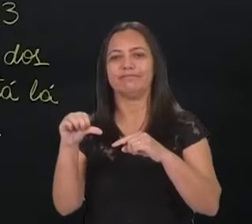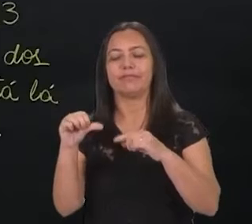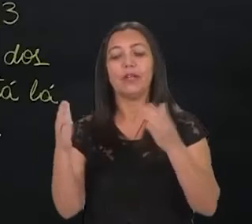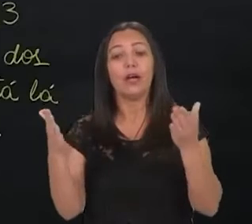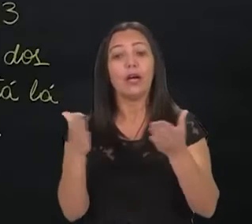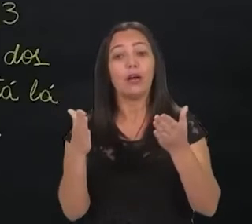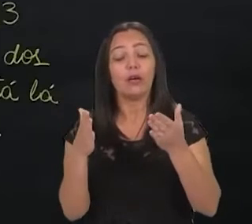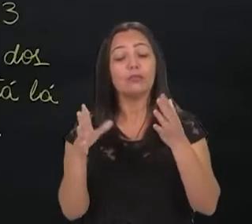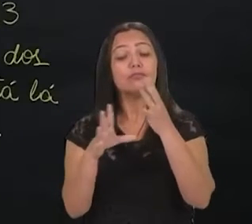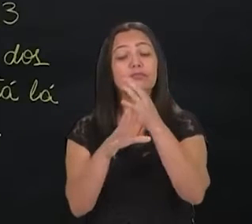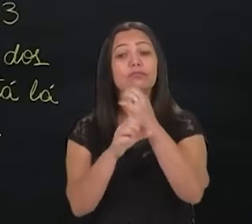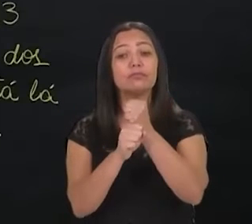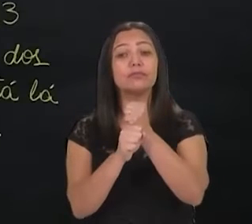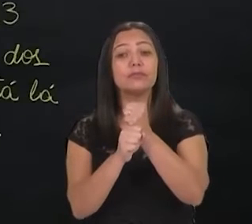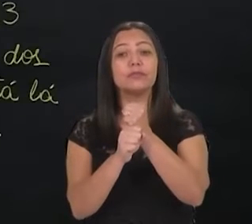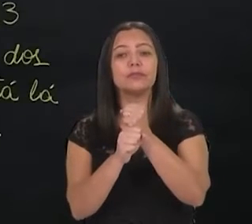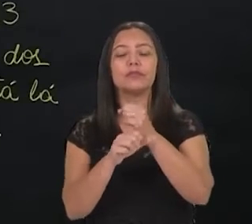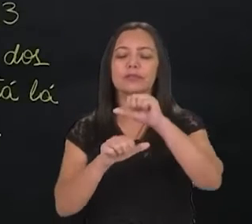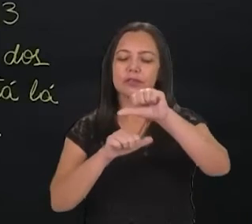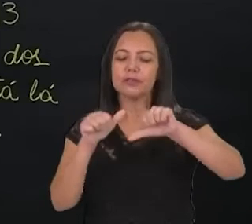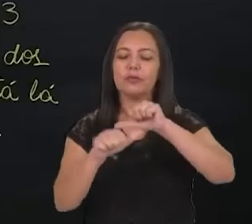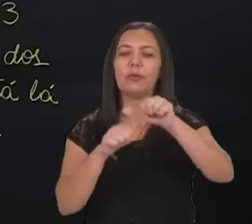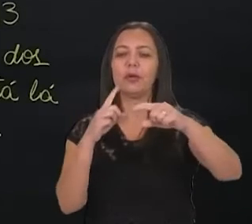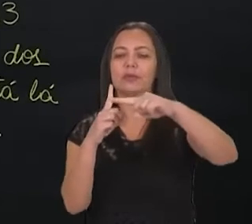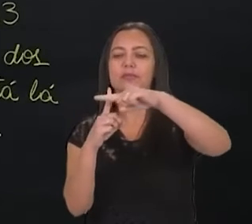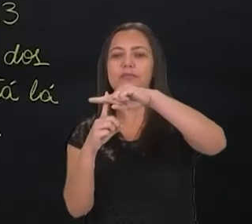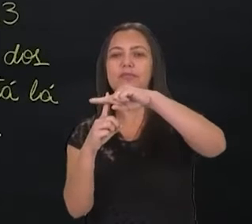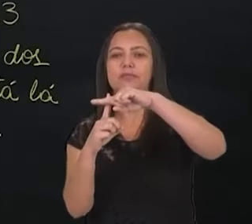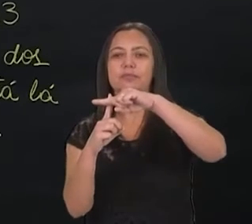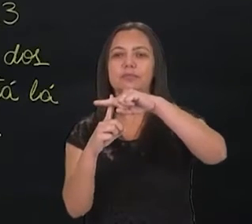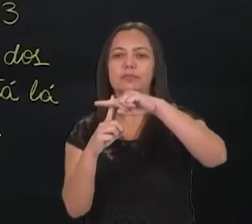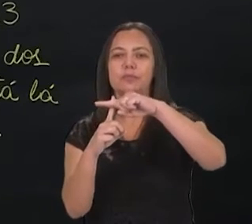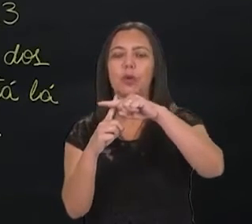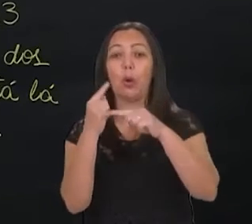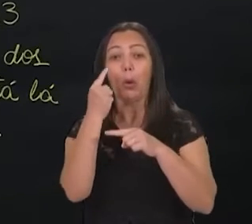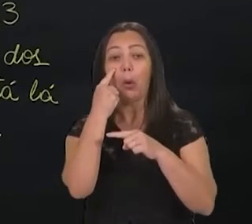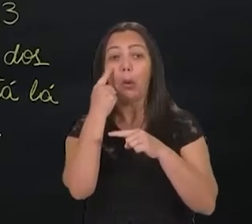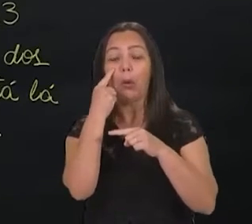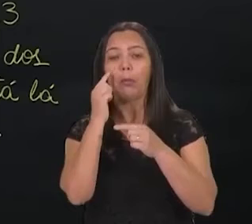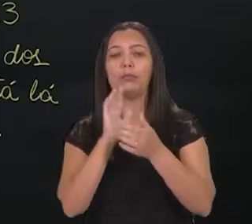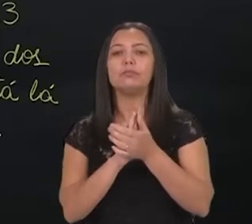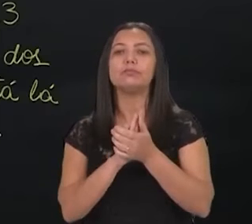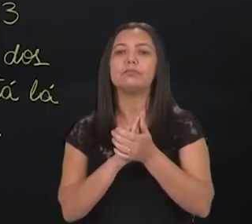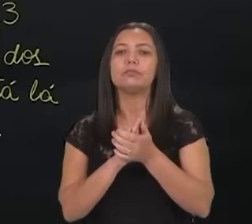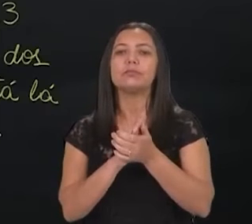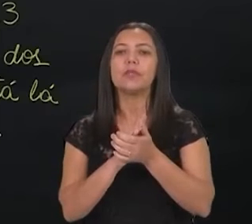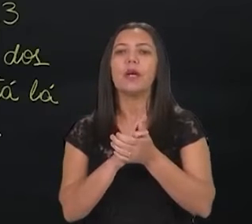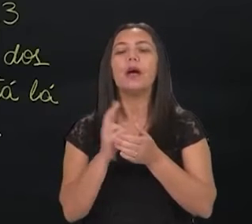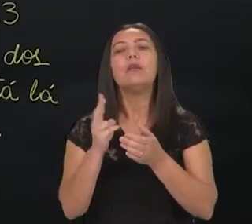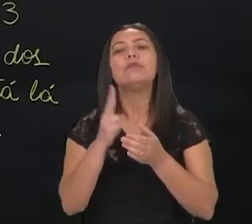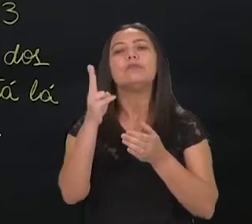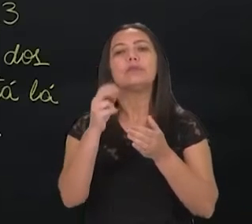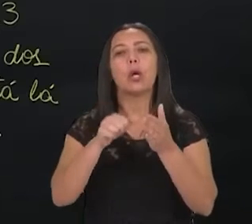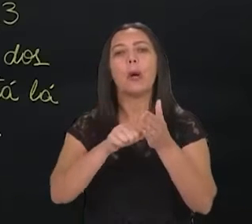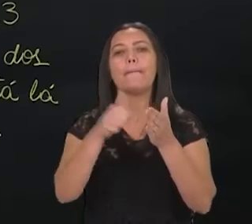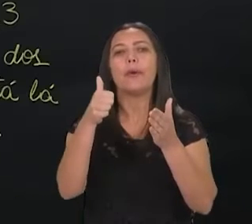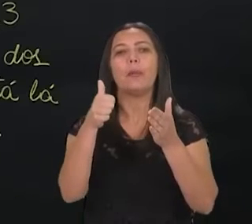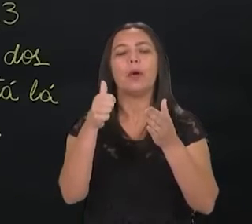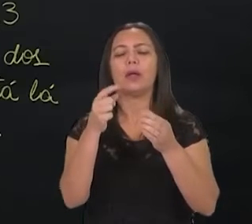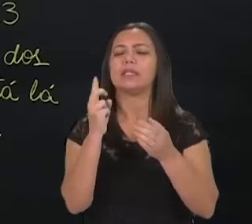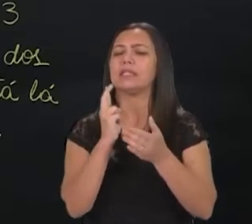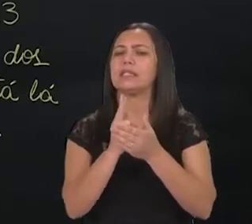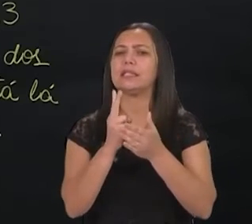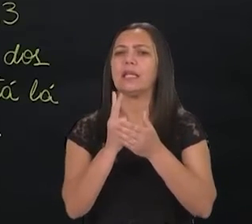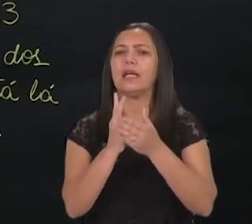a subtração que foi transformada numa adição. Acompanhe aqui comigo. O primeiro valor sempre